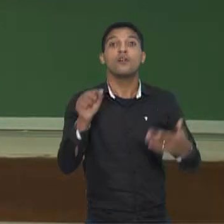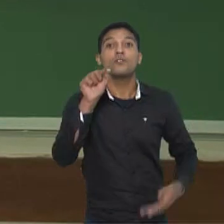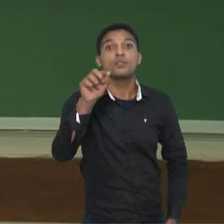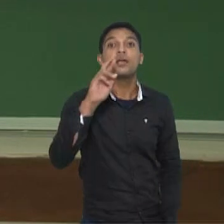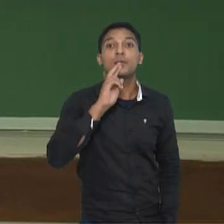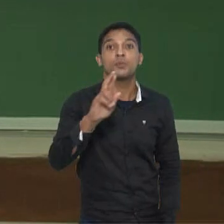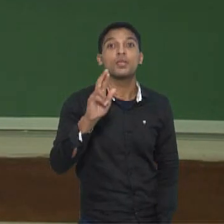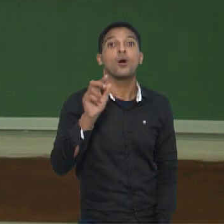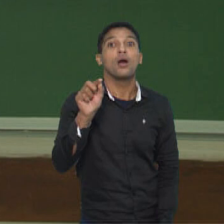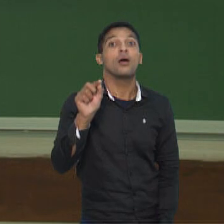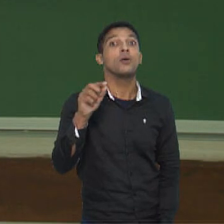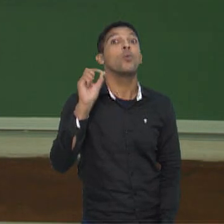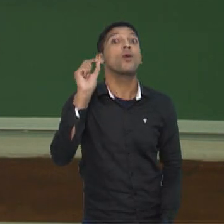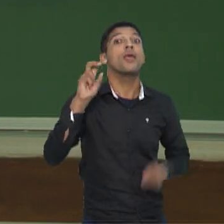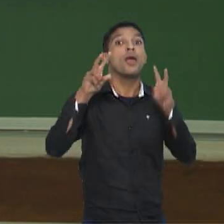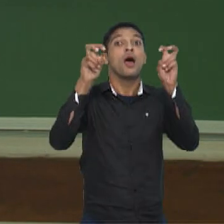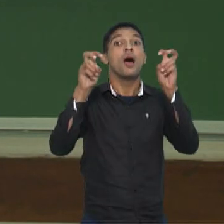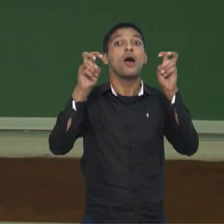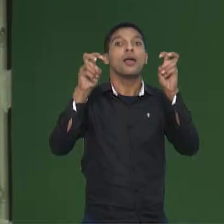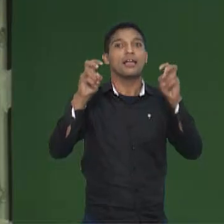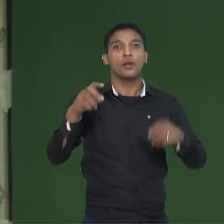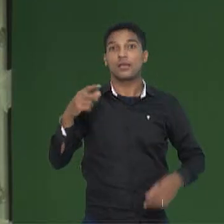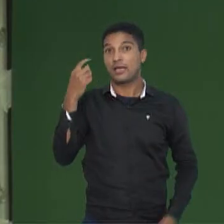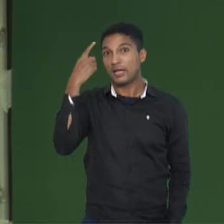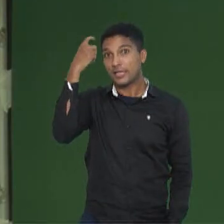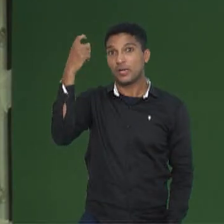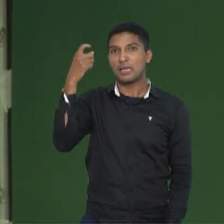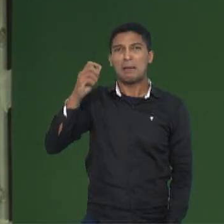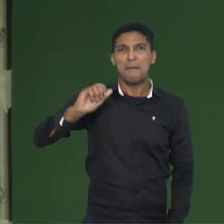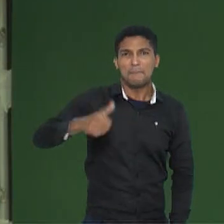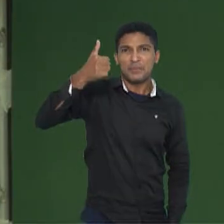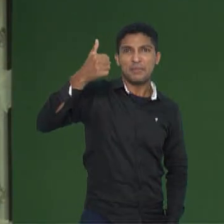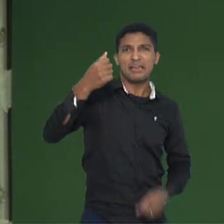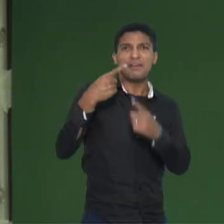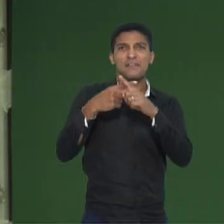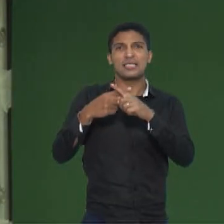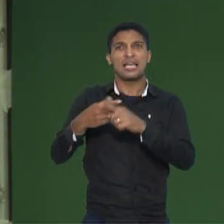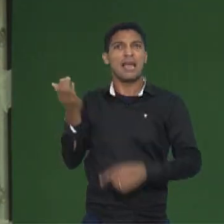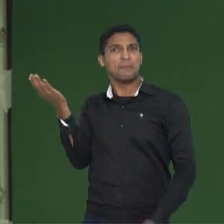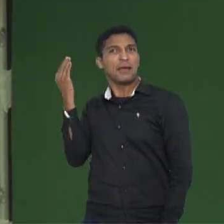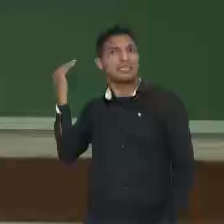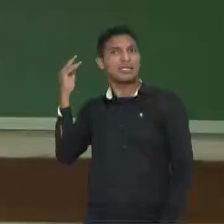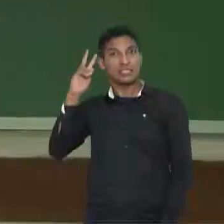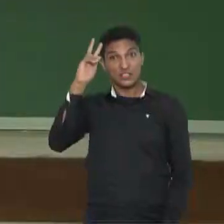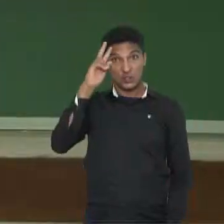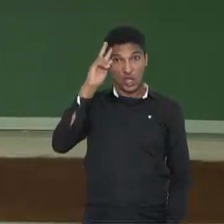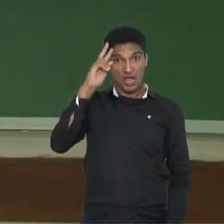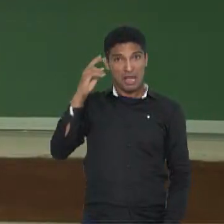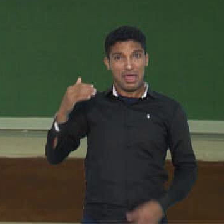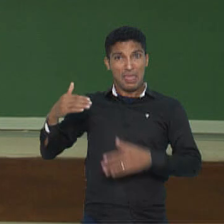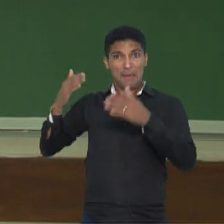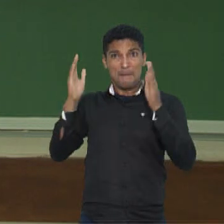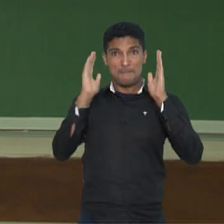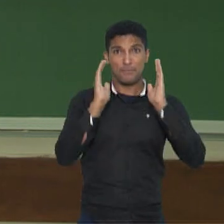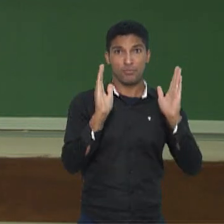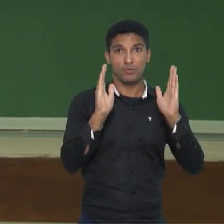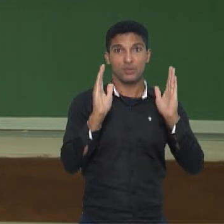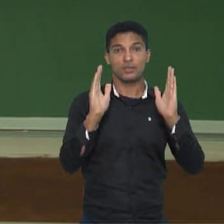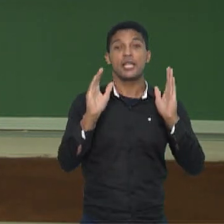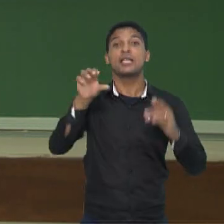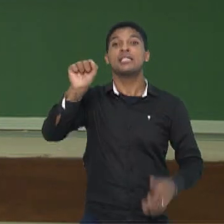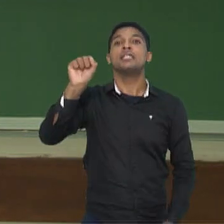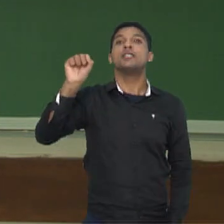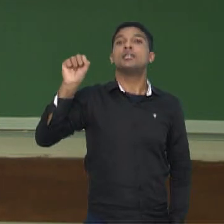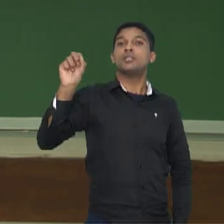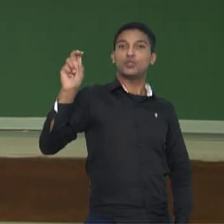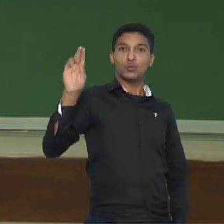você respondeu sobre a ideia de, pela primeira vez na história, nós estarmos subnutridos